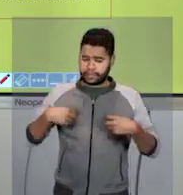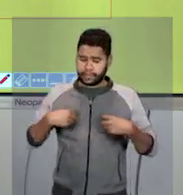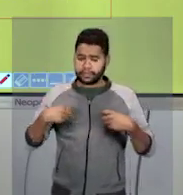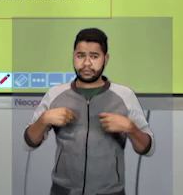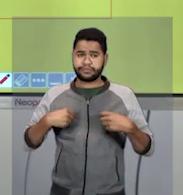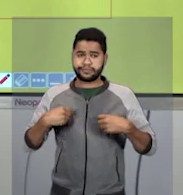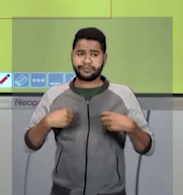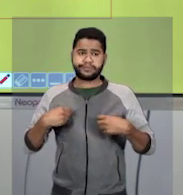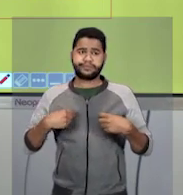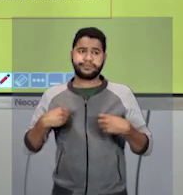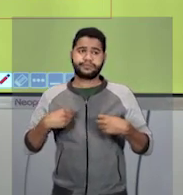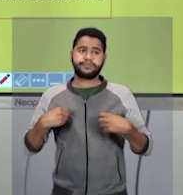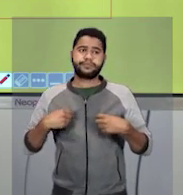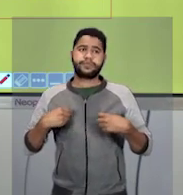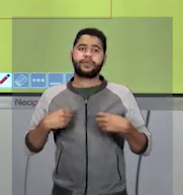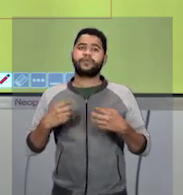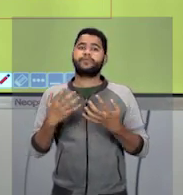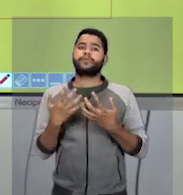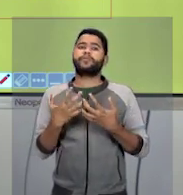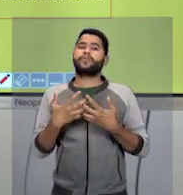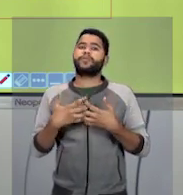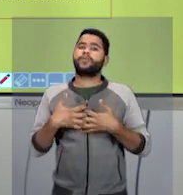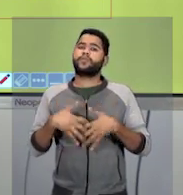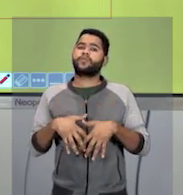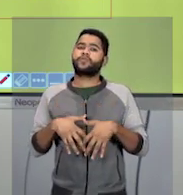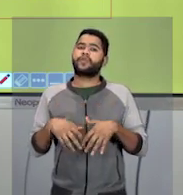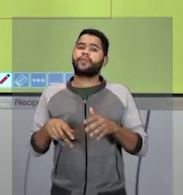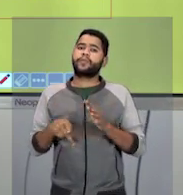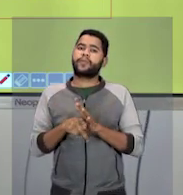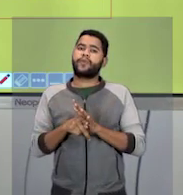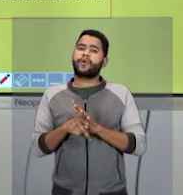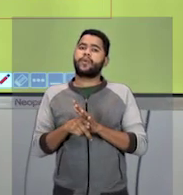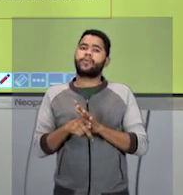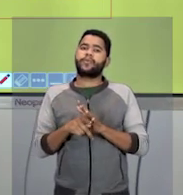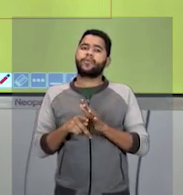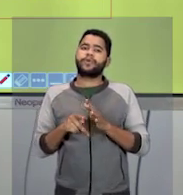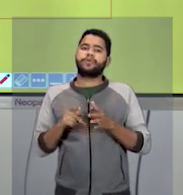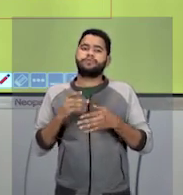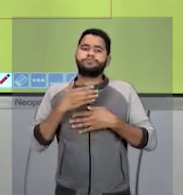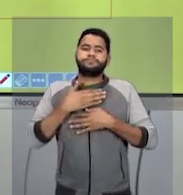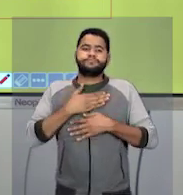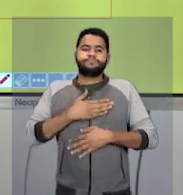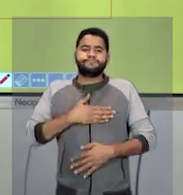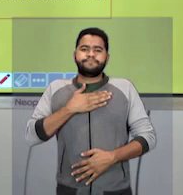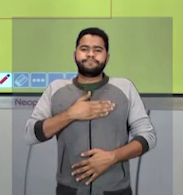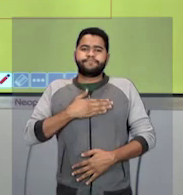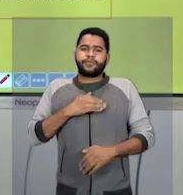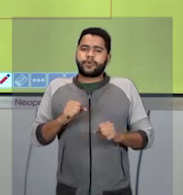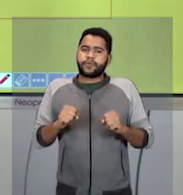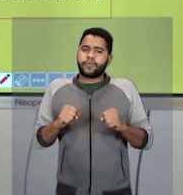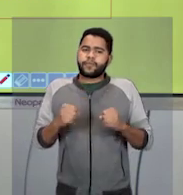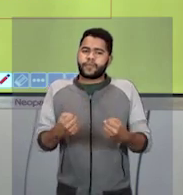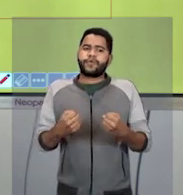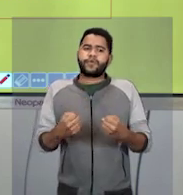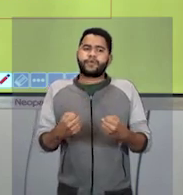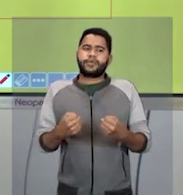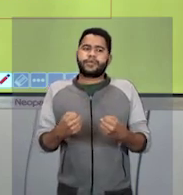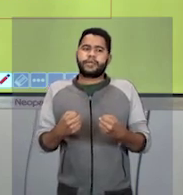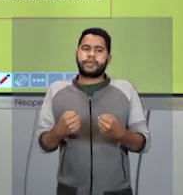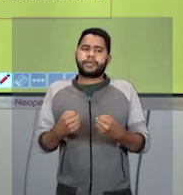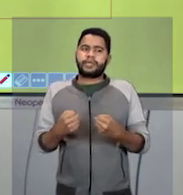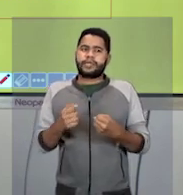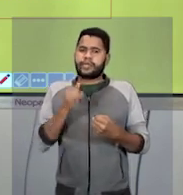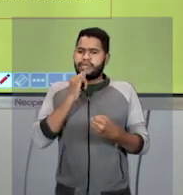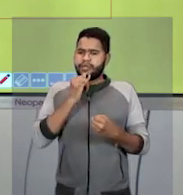O casaco, ele vai funcionar como um isolante térmico. A função dele ali é